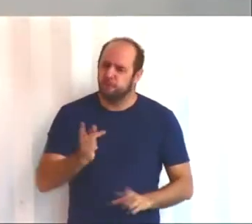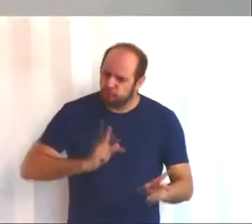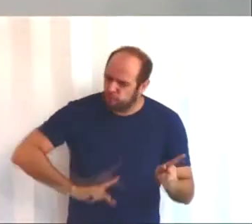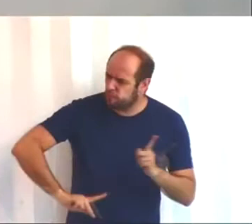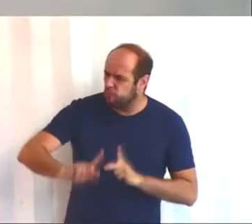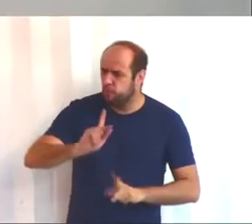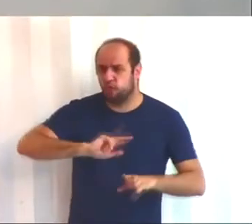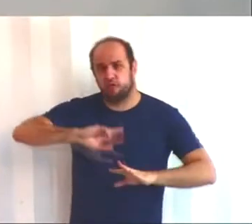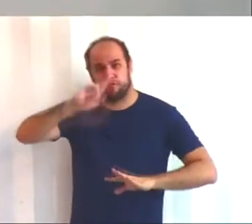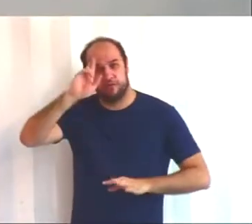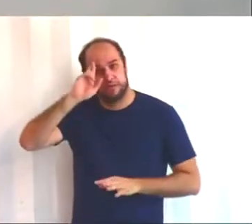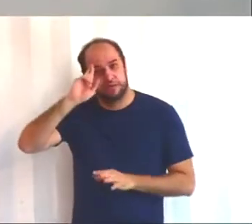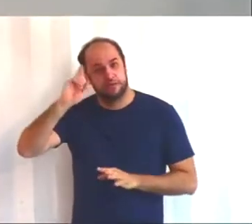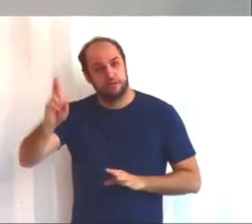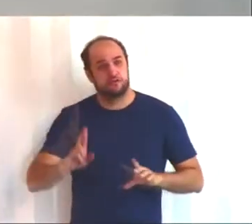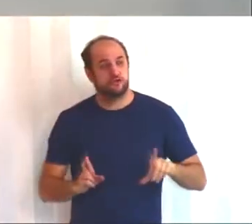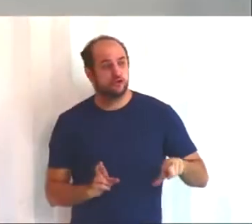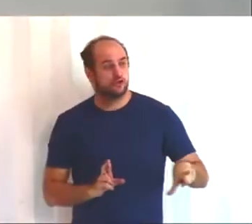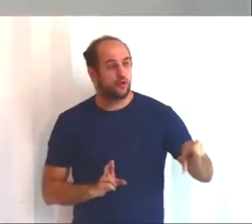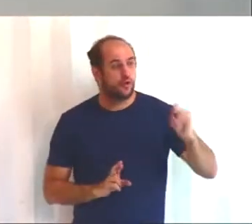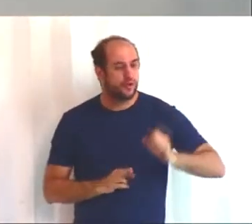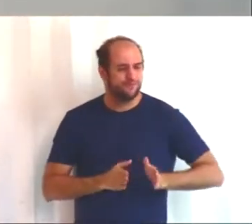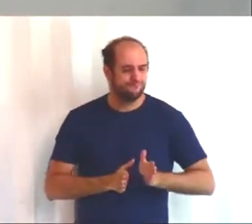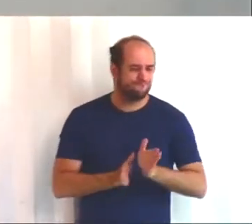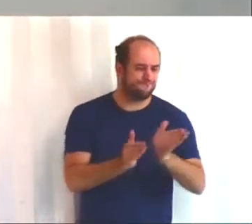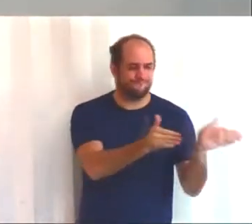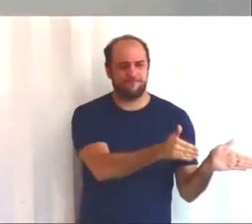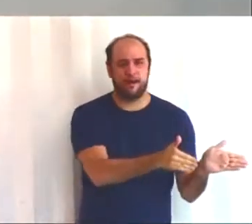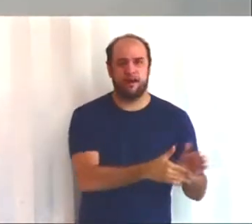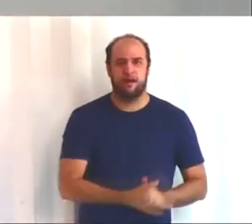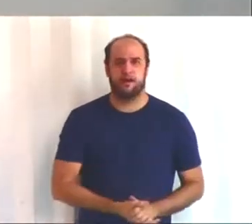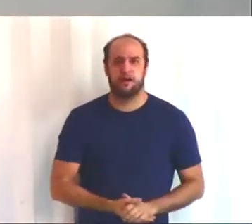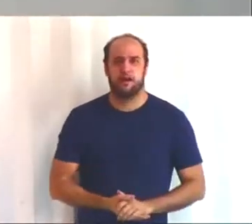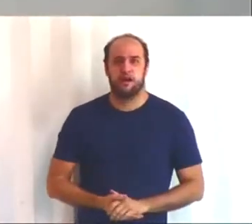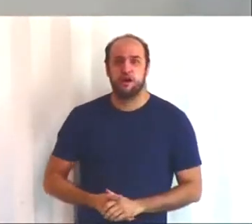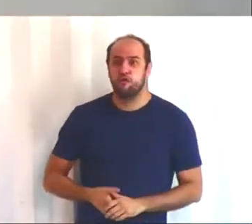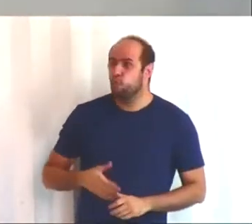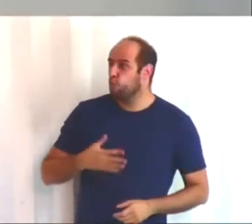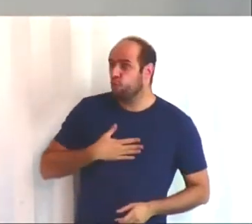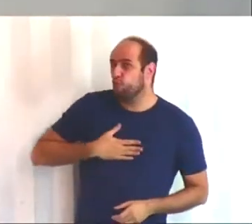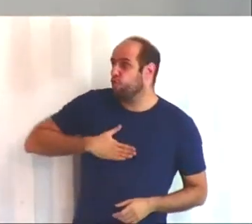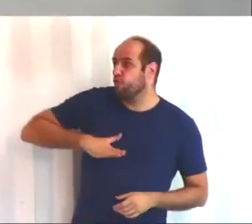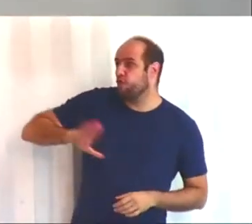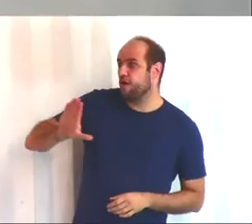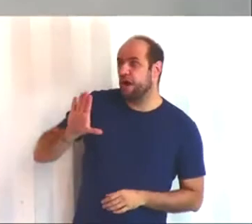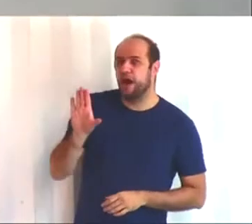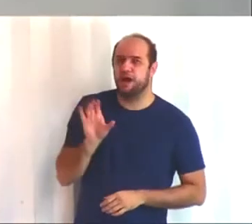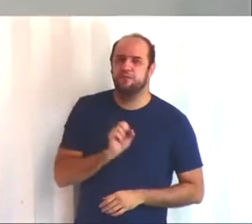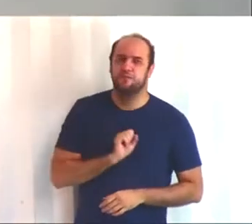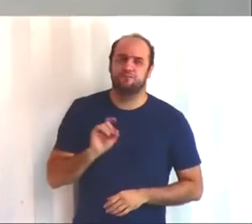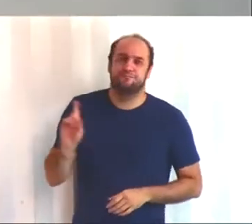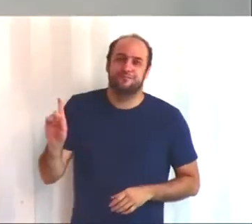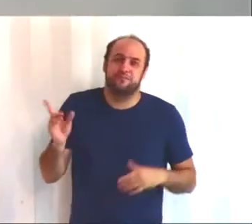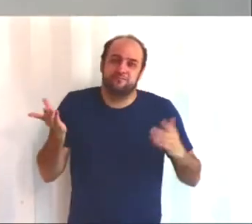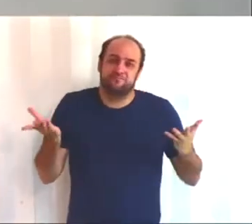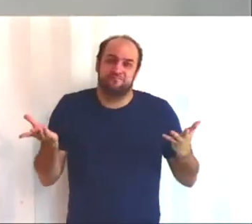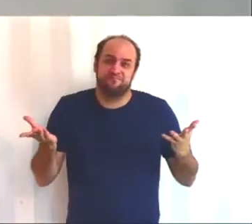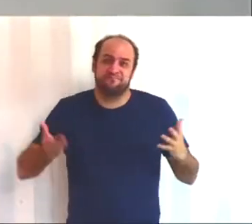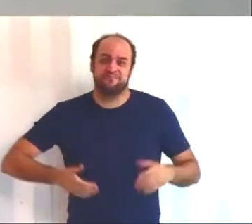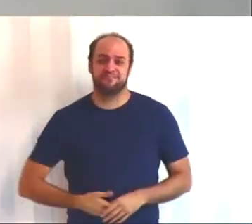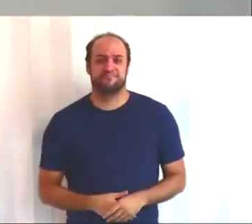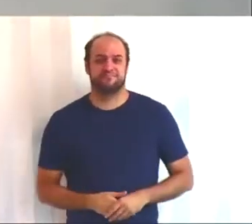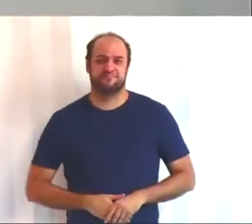do Senhor faz uma opção pela perdição em recusa ao amor bondoso do bom